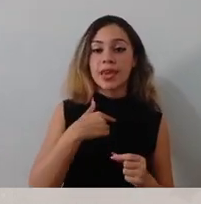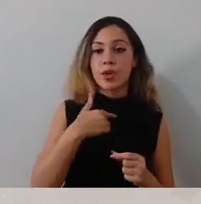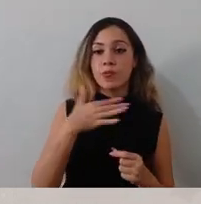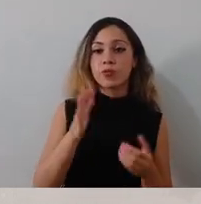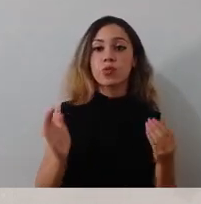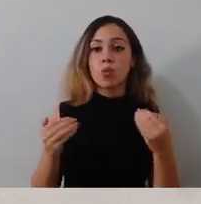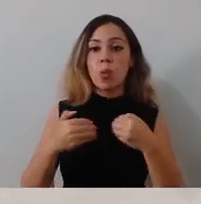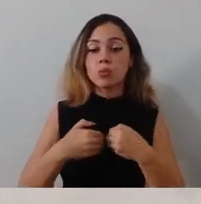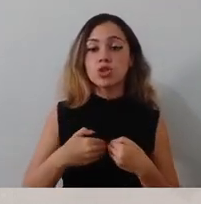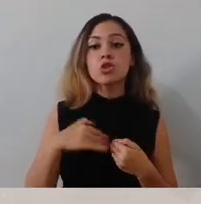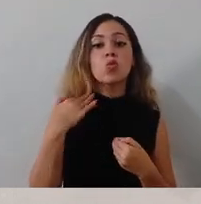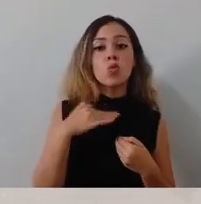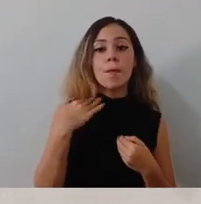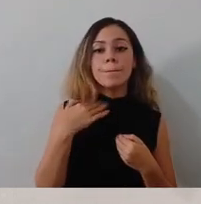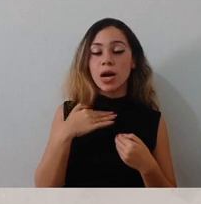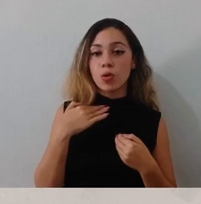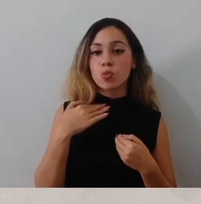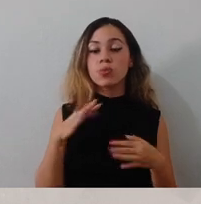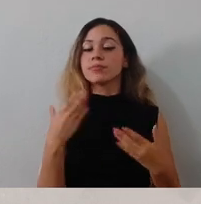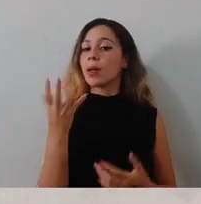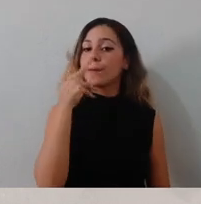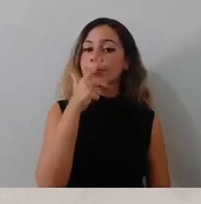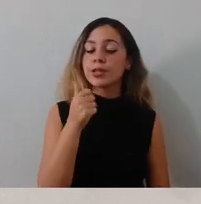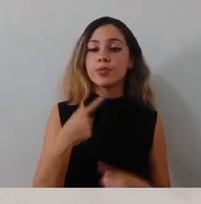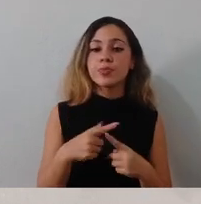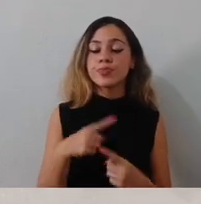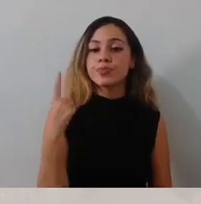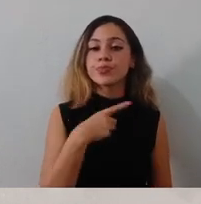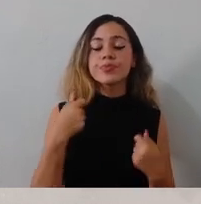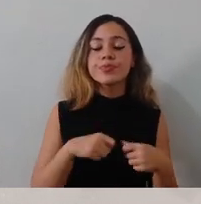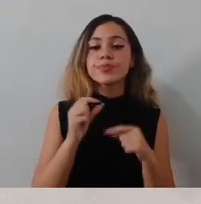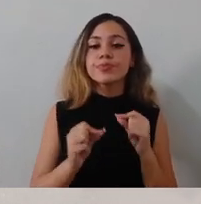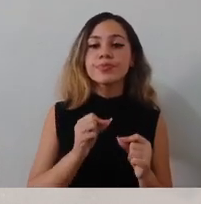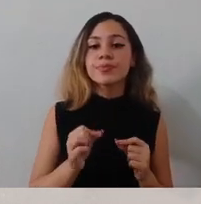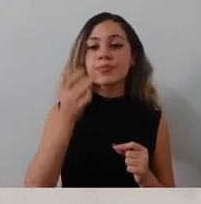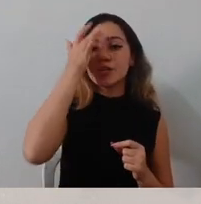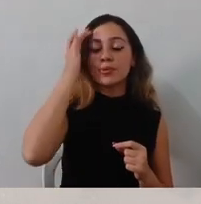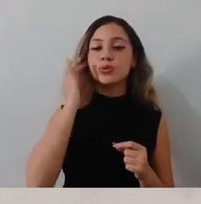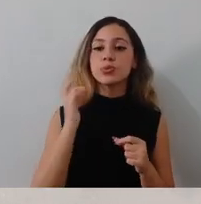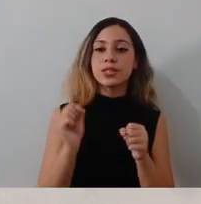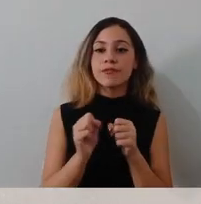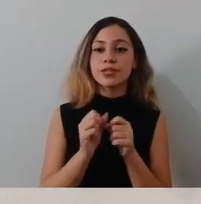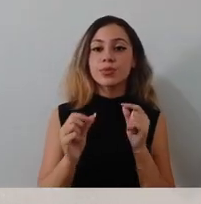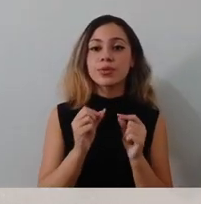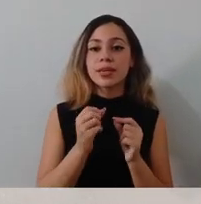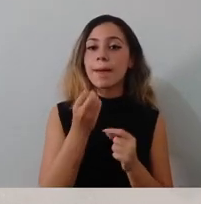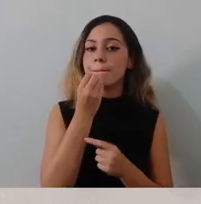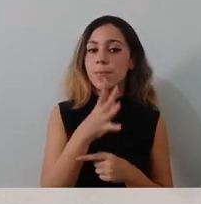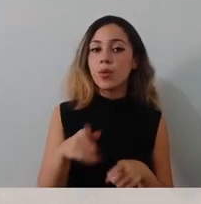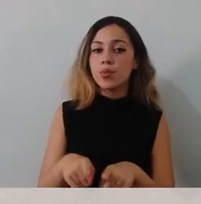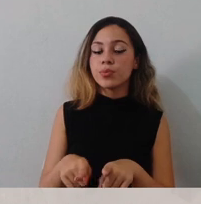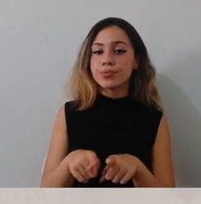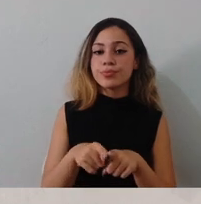contei, que eu fui atendida por um autista no Banco do Brasil e foi um momento muito bonito. Porque eu acho que a gente precisa, isso que o pessoal está fazendo aqui, a equipe, é muito